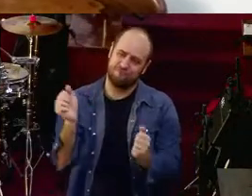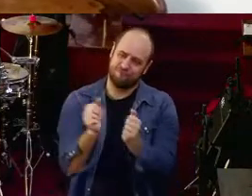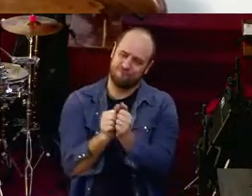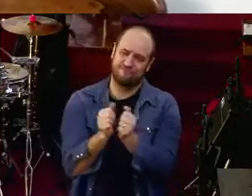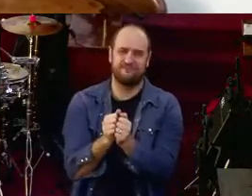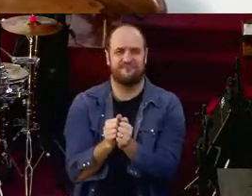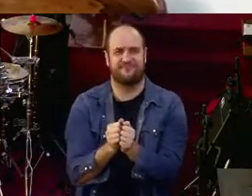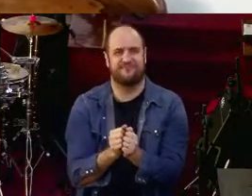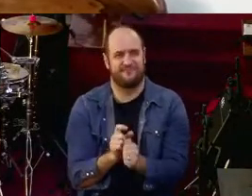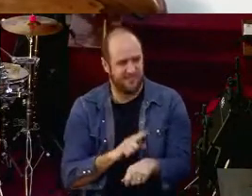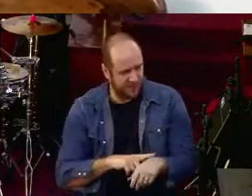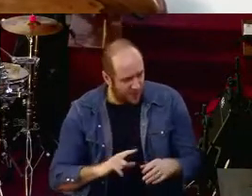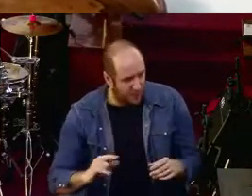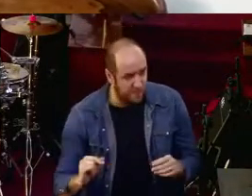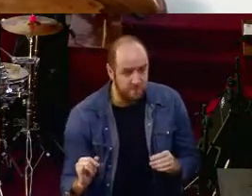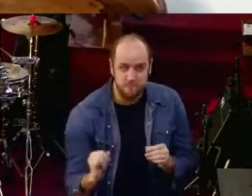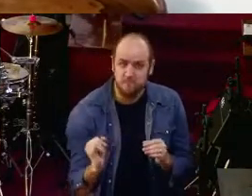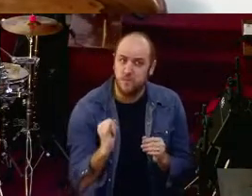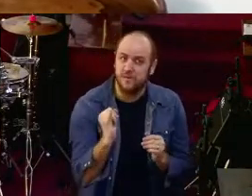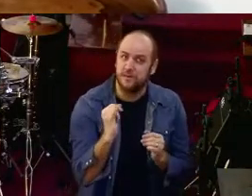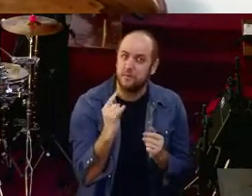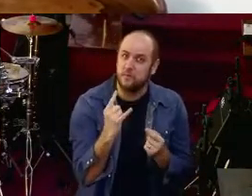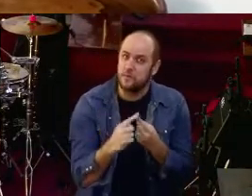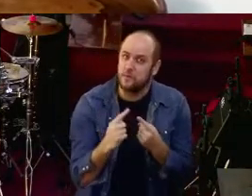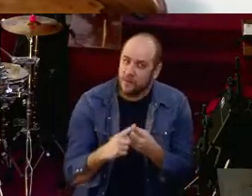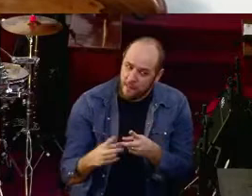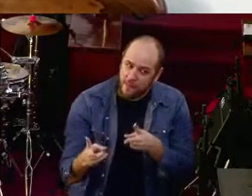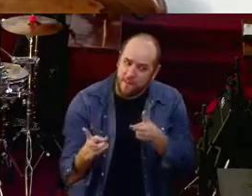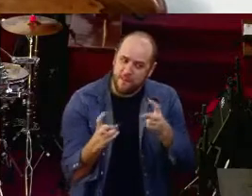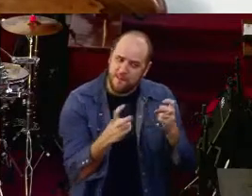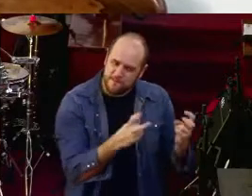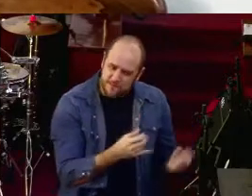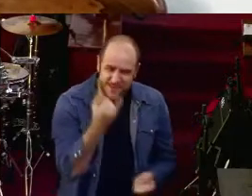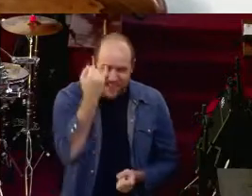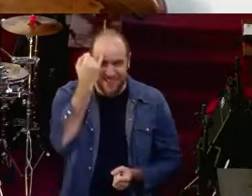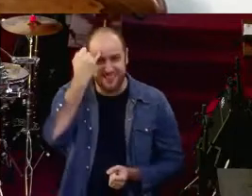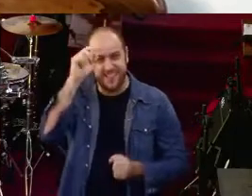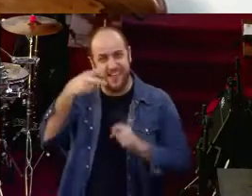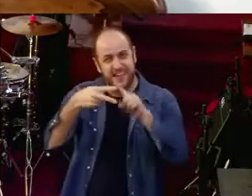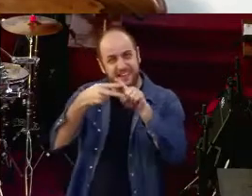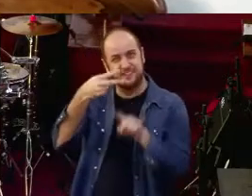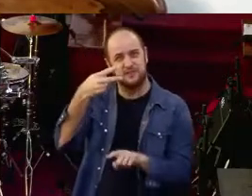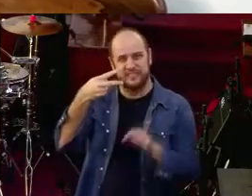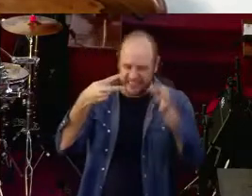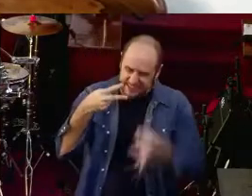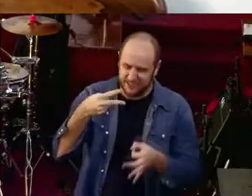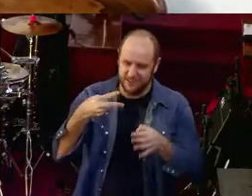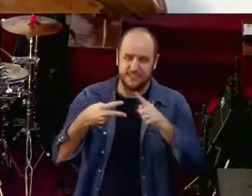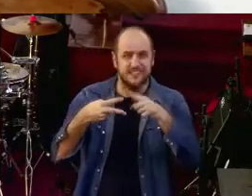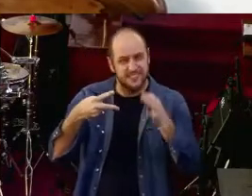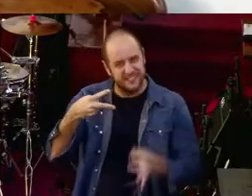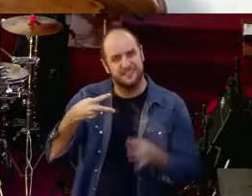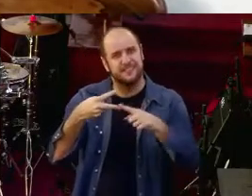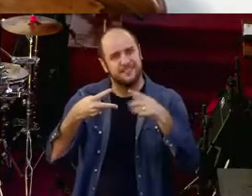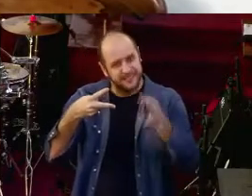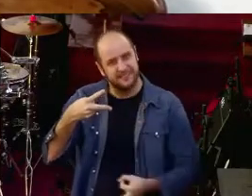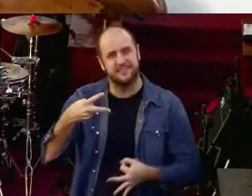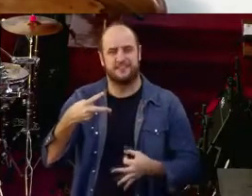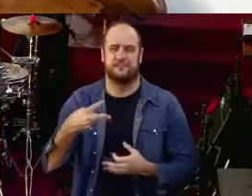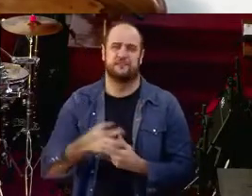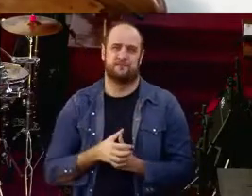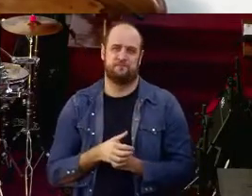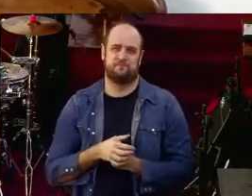é um momento importante porque ele vai gerar duas ideias ou duas certezas que eu vou tentar desenvolver aqui com os